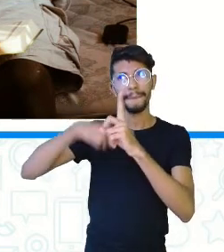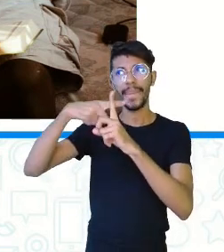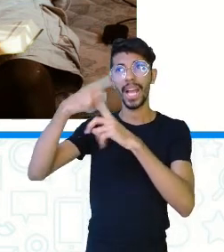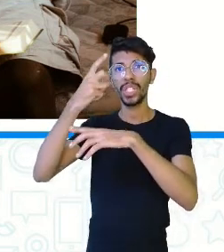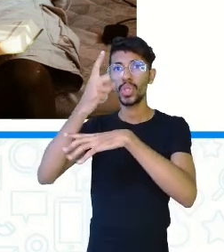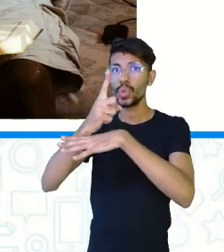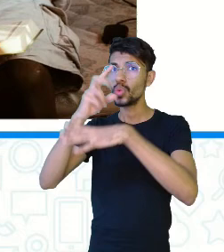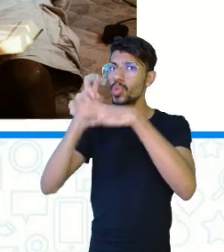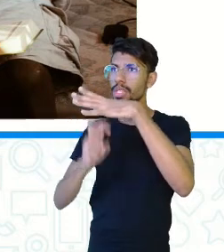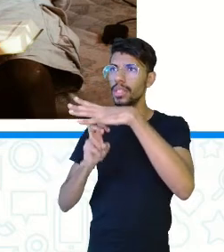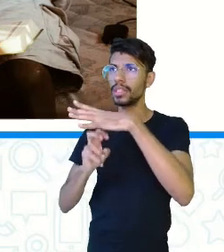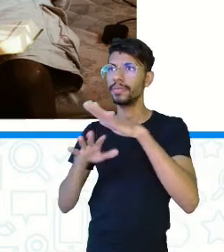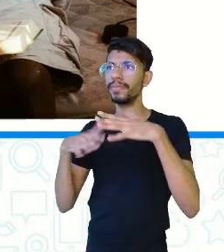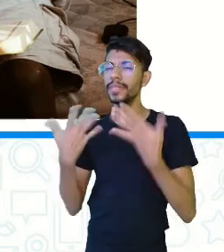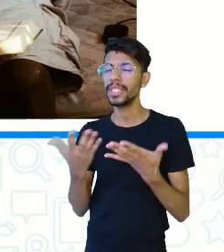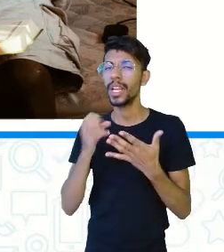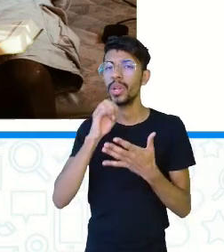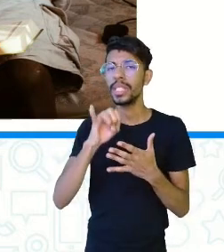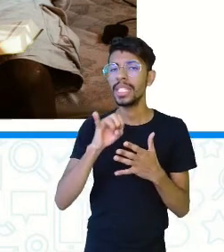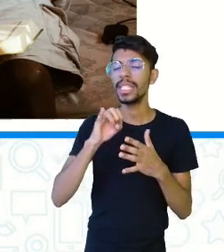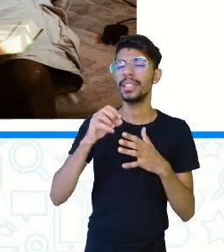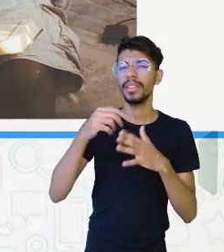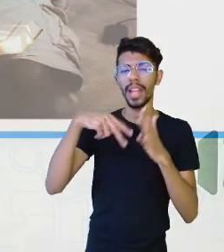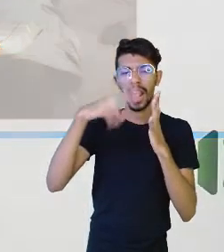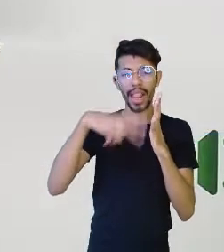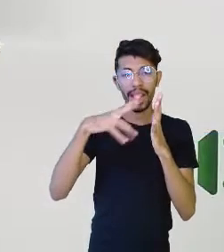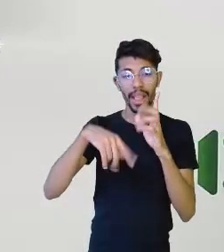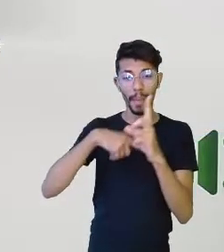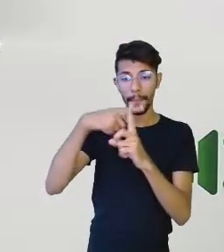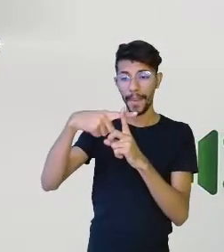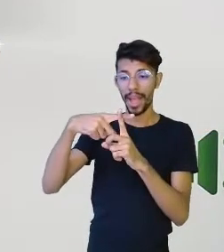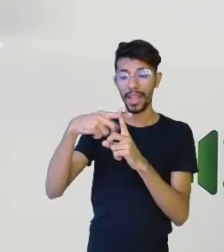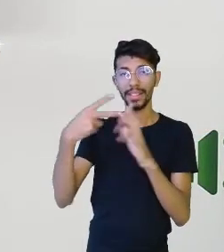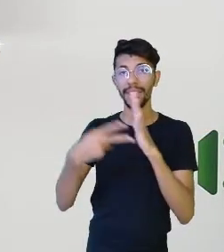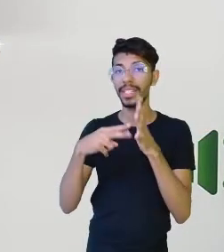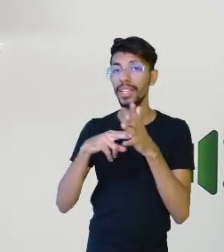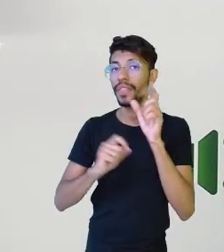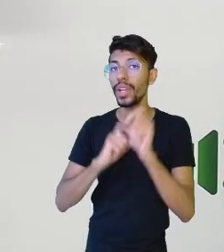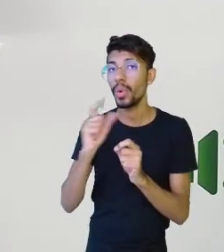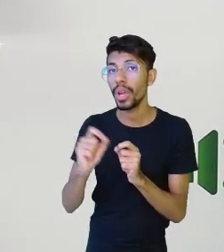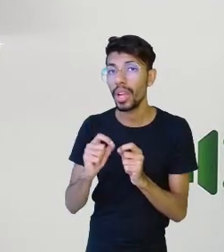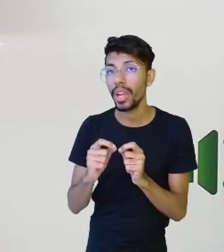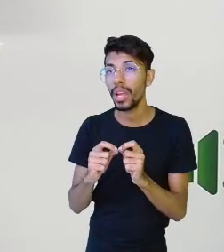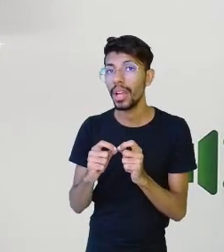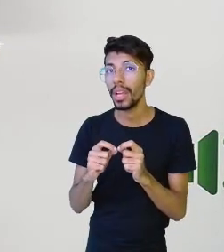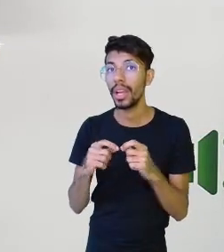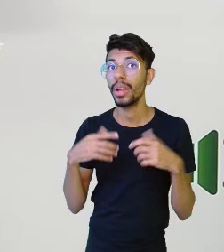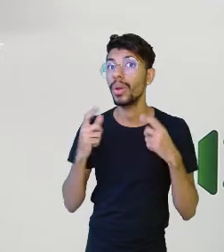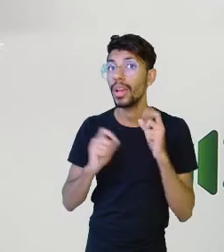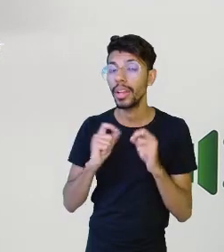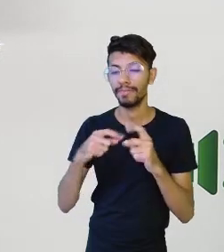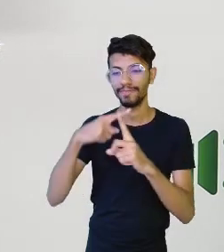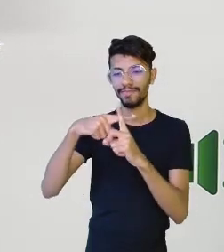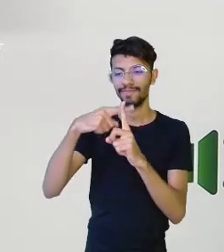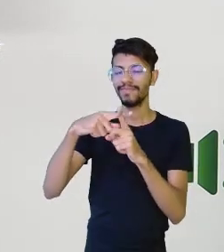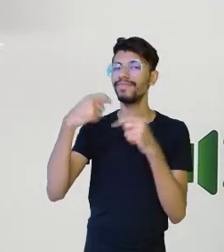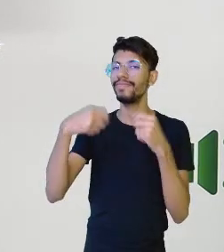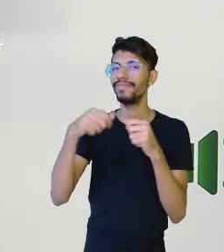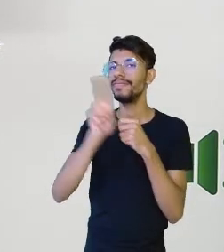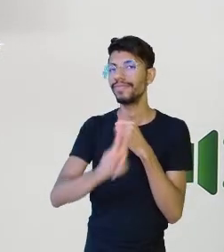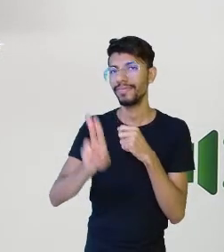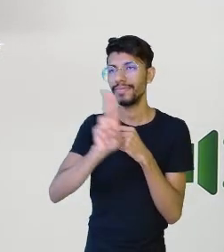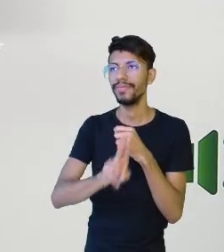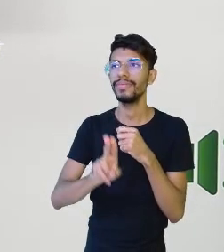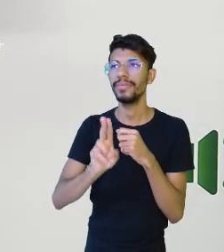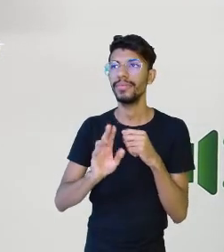mais. Se ele leu mais, eu vou utilizar a minha adição de fração. E você